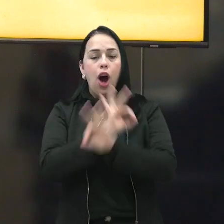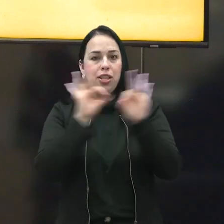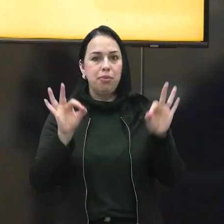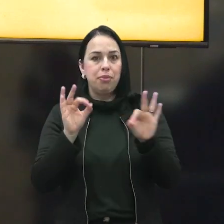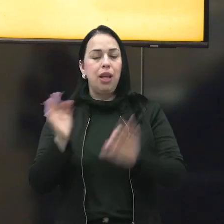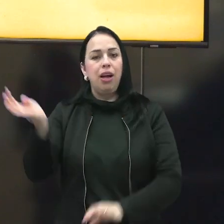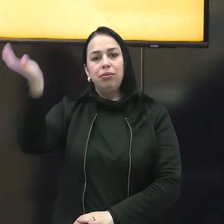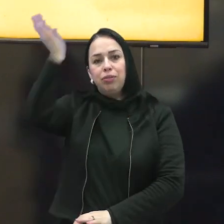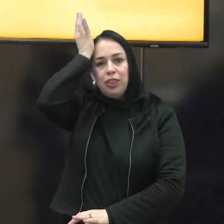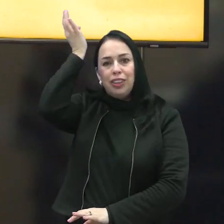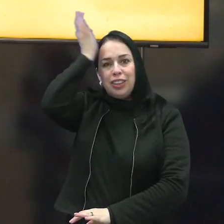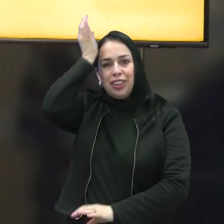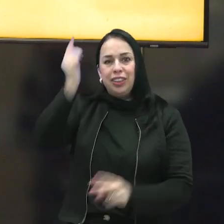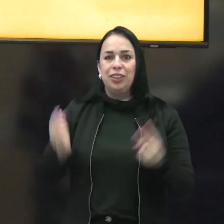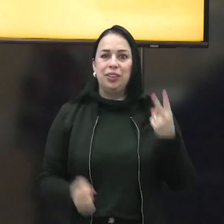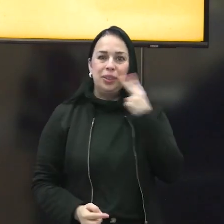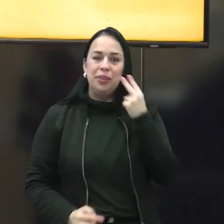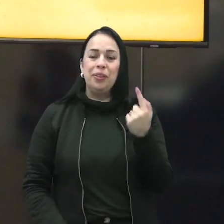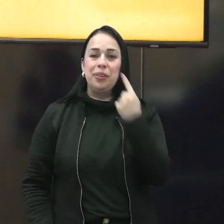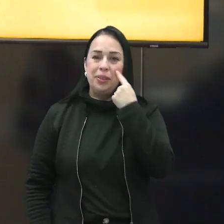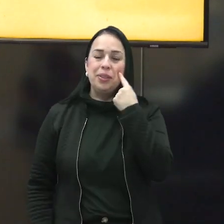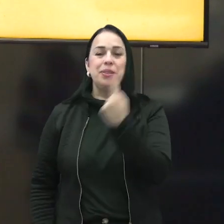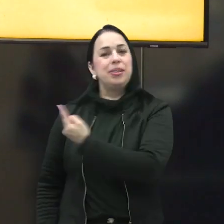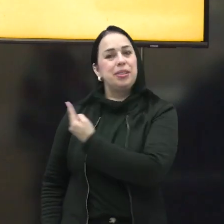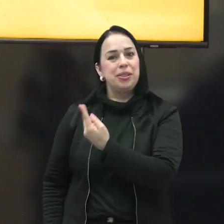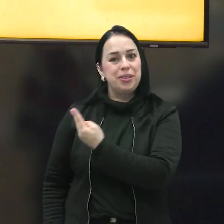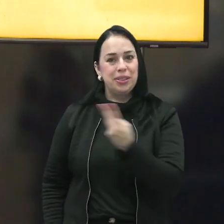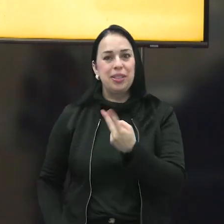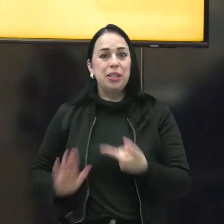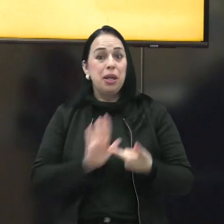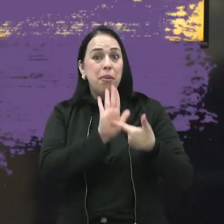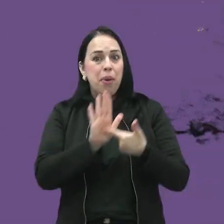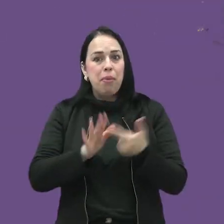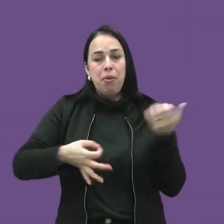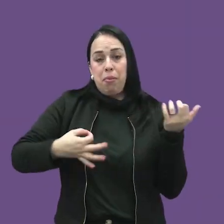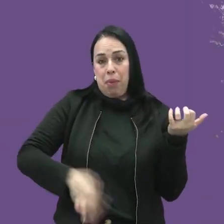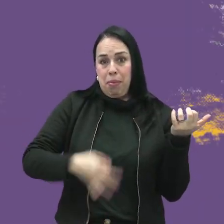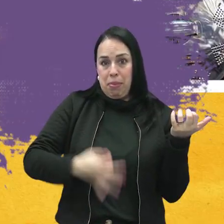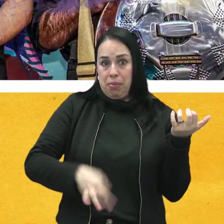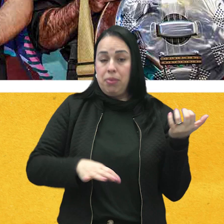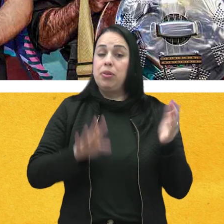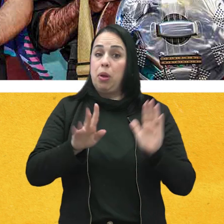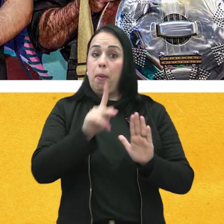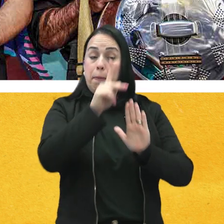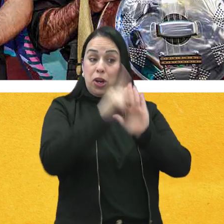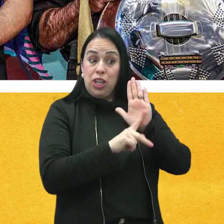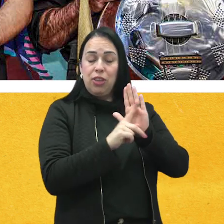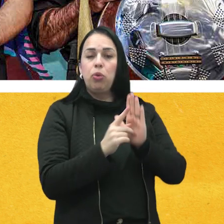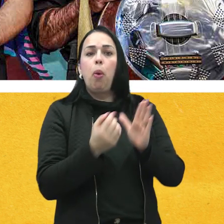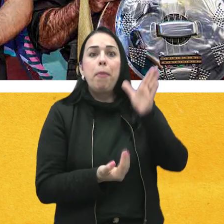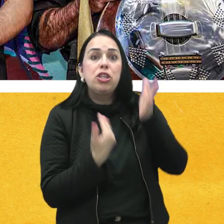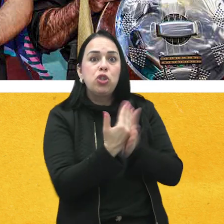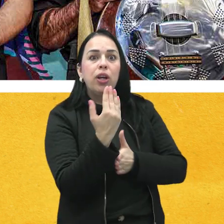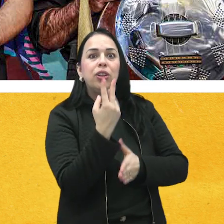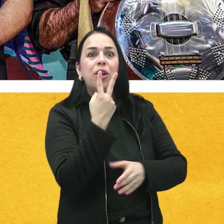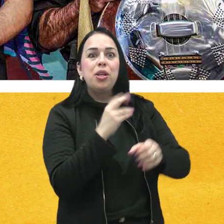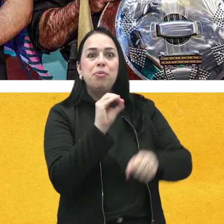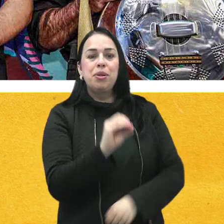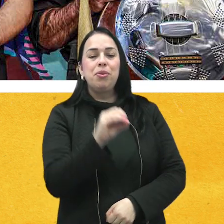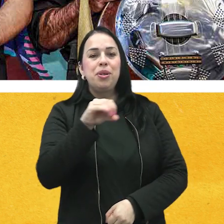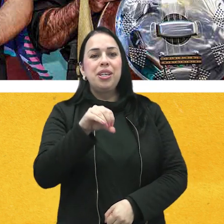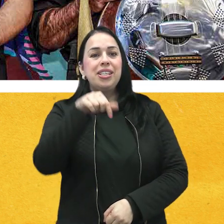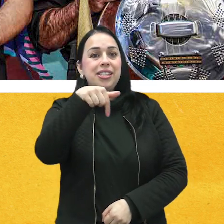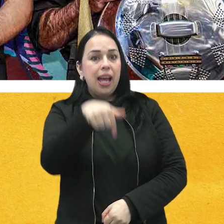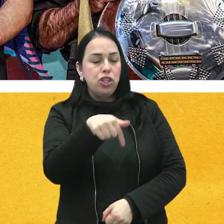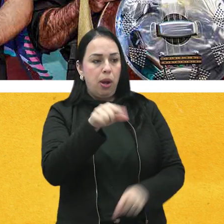Sesc. Os cantores Ricardo Vinini e Zé Elder se apresentam por lá com o show Moda de Rock. O projeto surgiu em 2007 com a